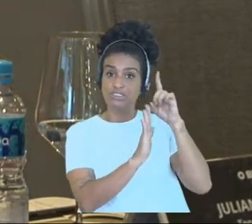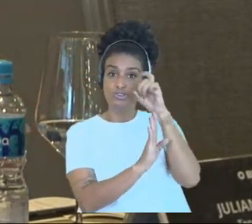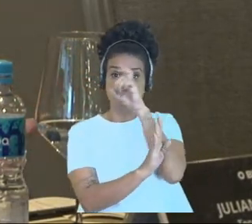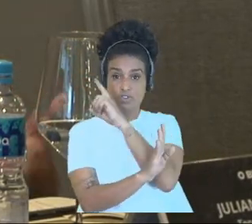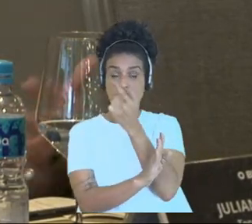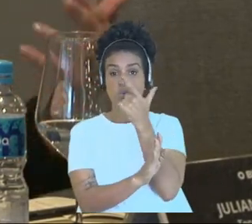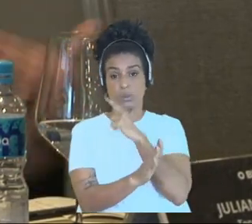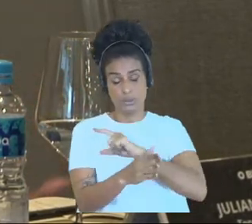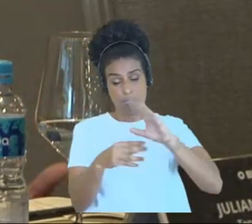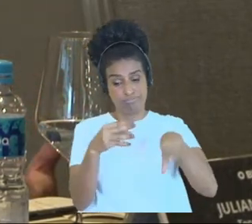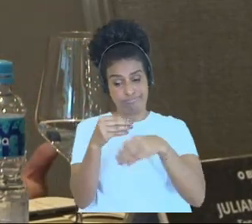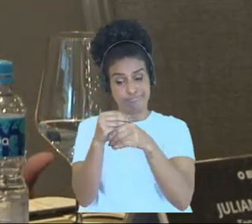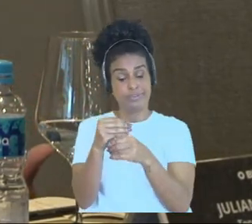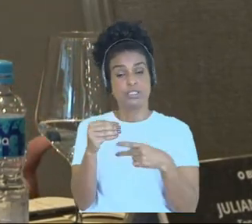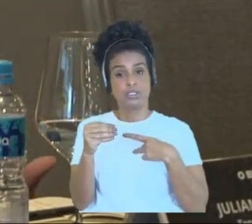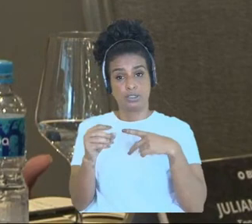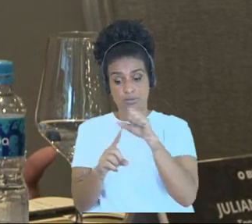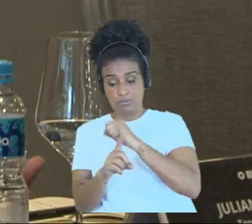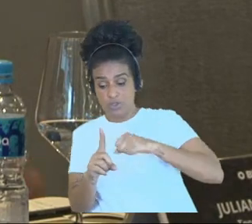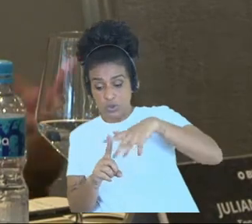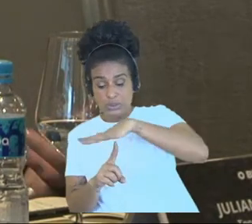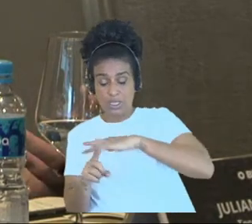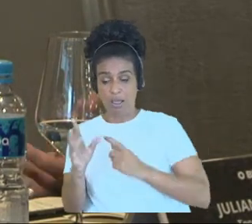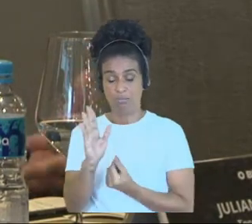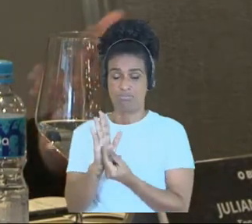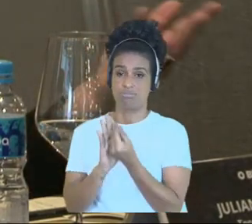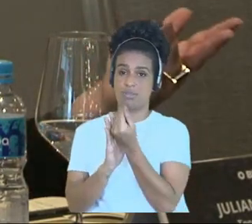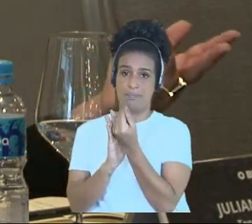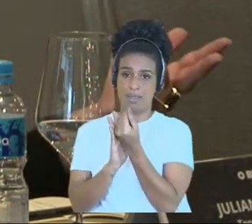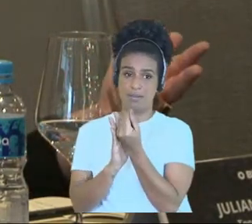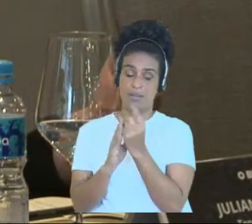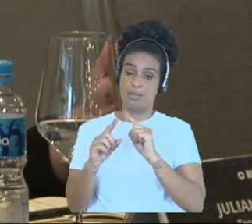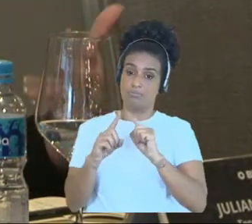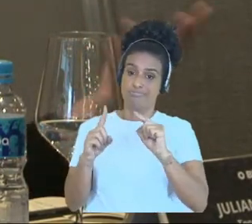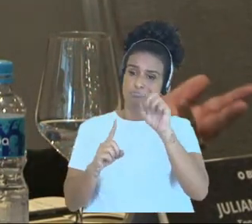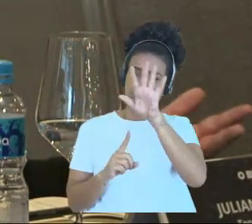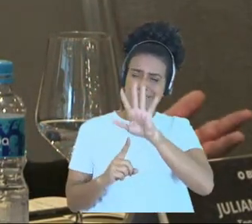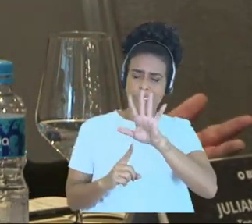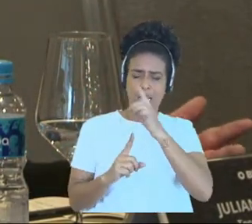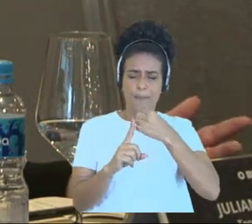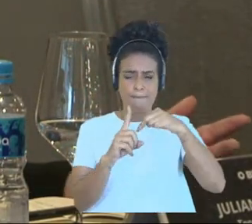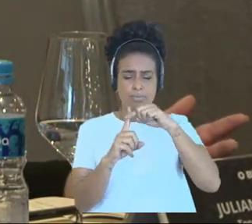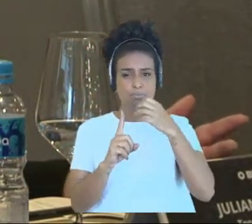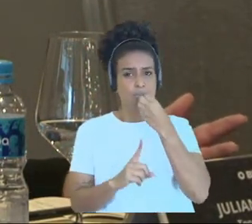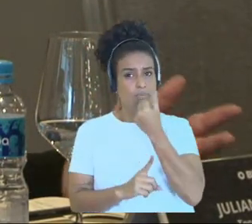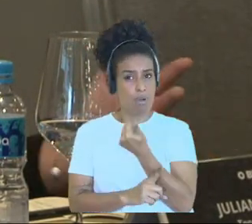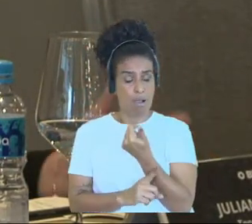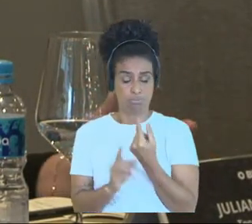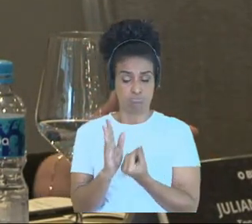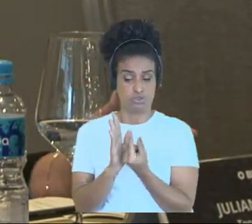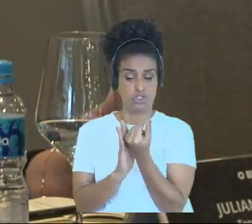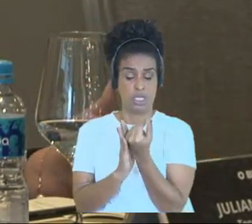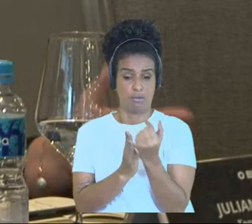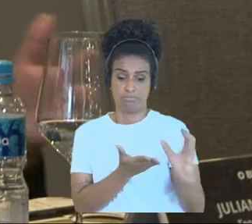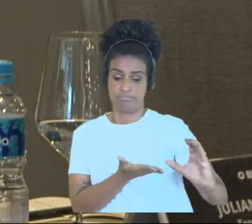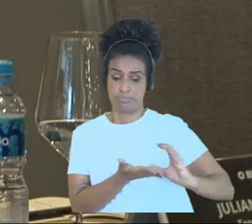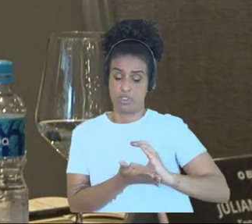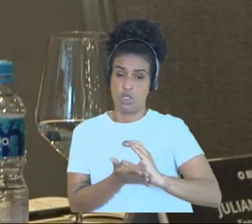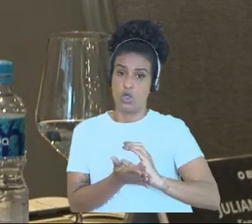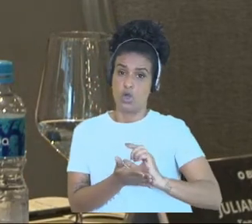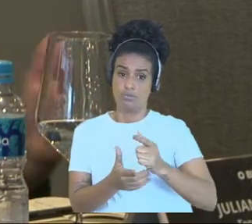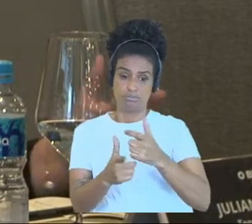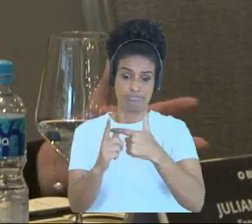serem inclusas e acomodadas dentro do orçamento. Seja porque a gente não vai ter aquele cenário tão positivo de receita, seja porque a gente já tem